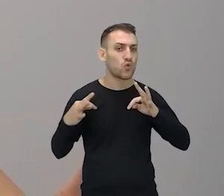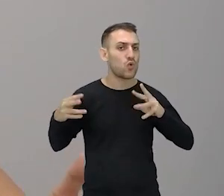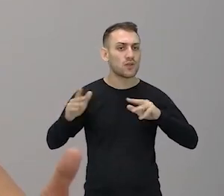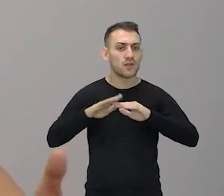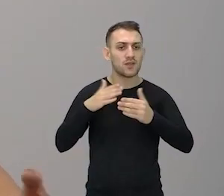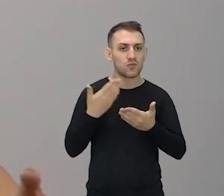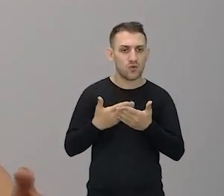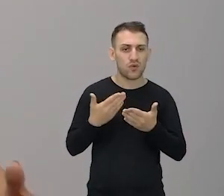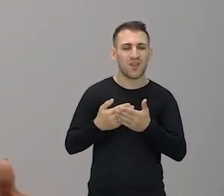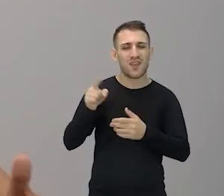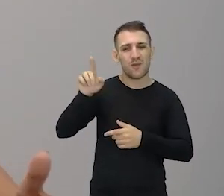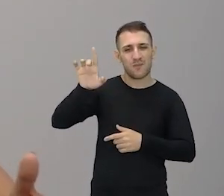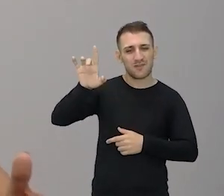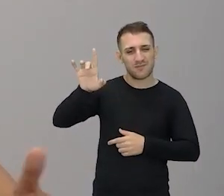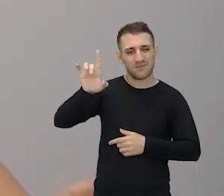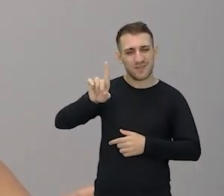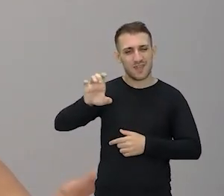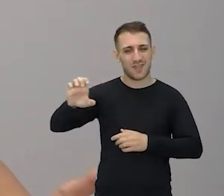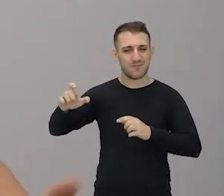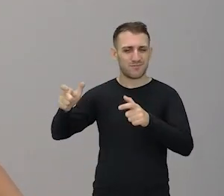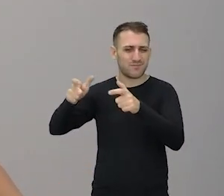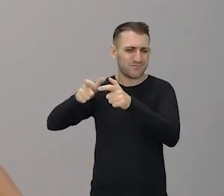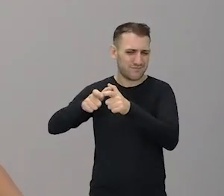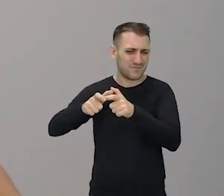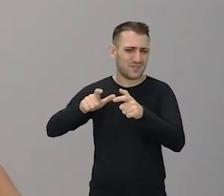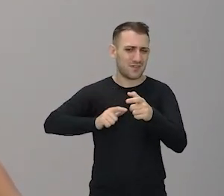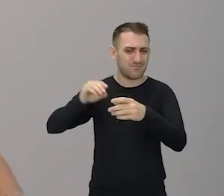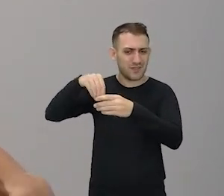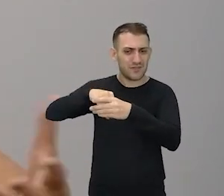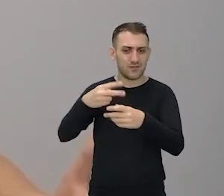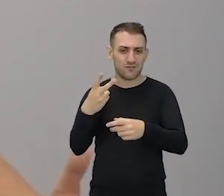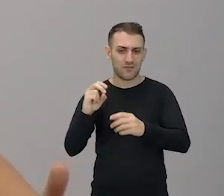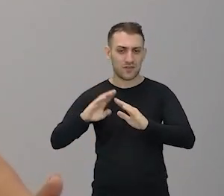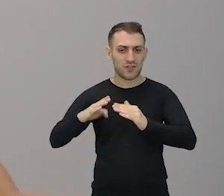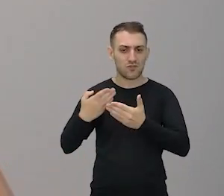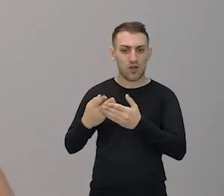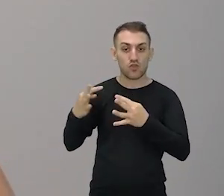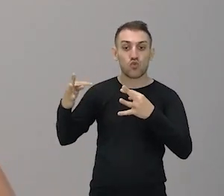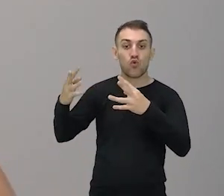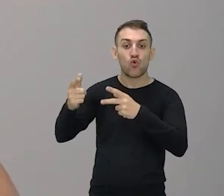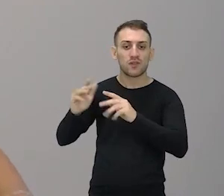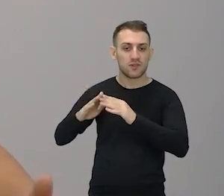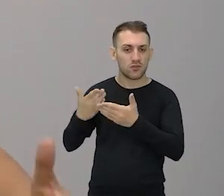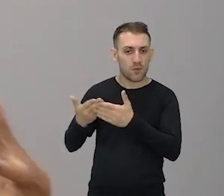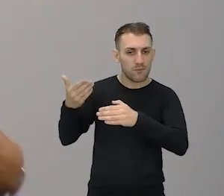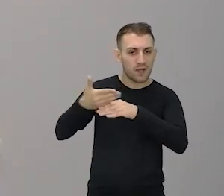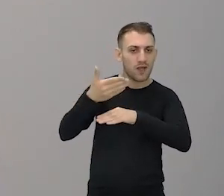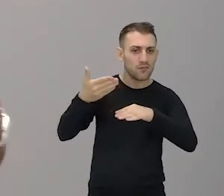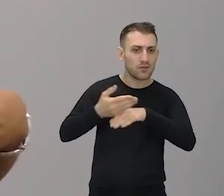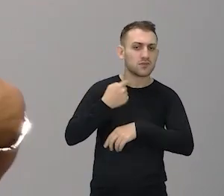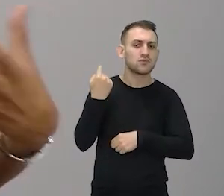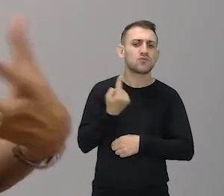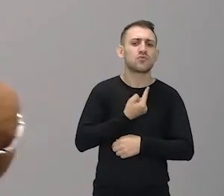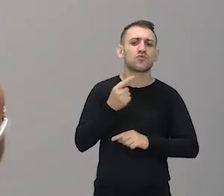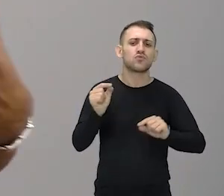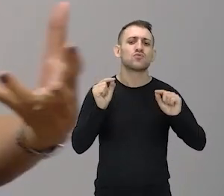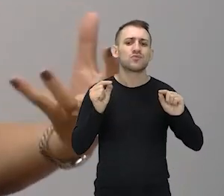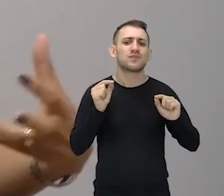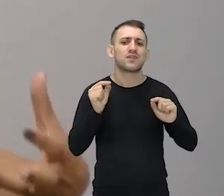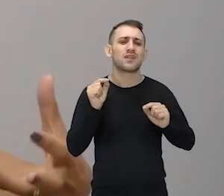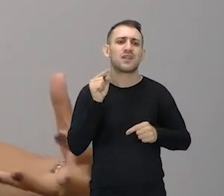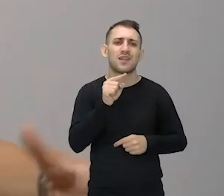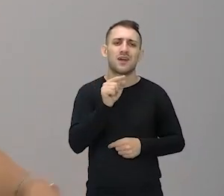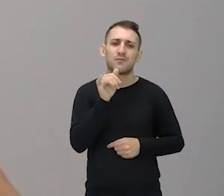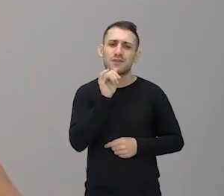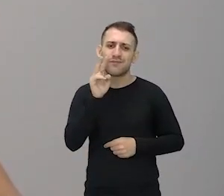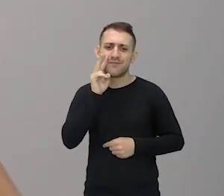somos uma DE pequena com 20 escolas, né, e todas participaram. E aí a gente ficou, né, ali